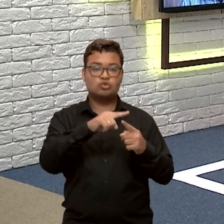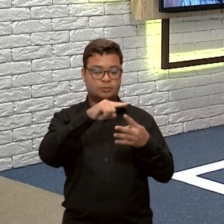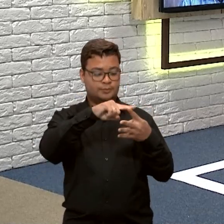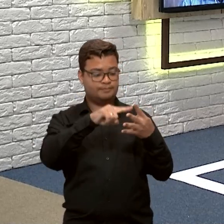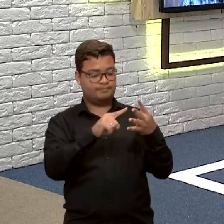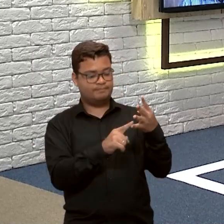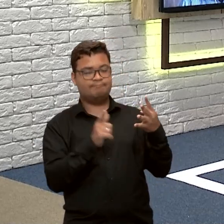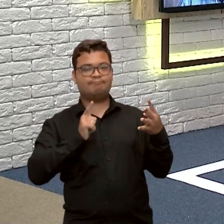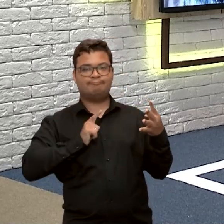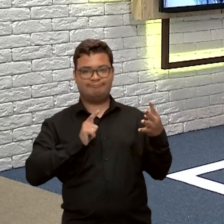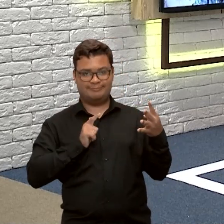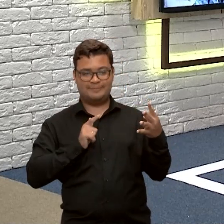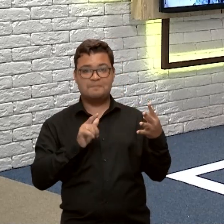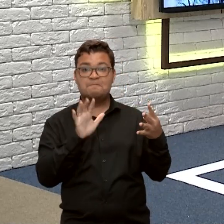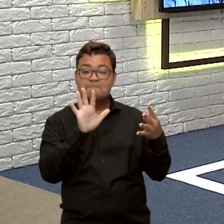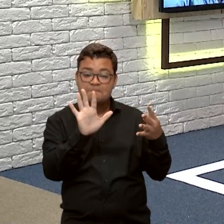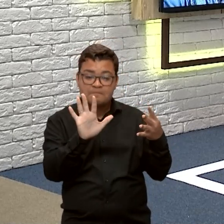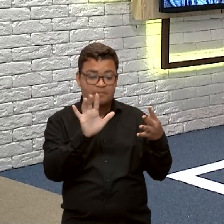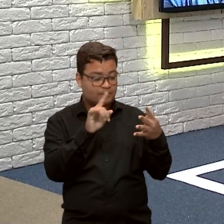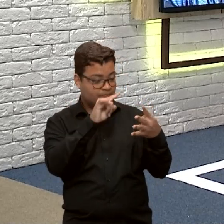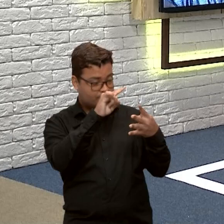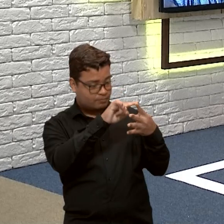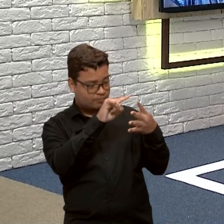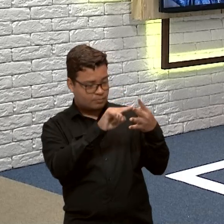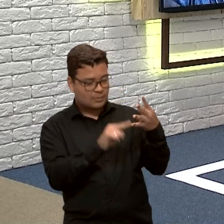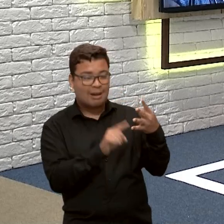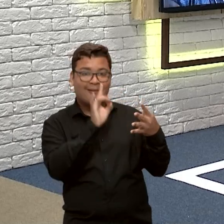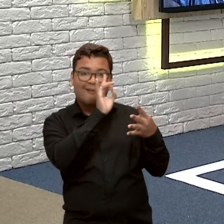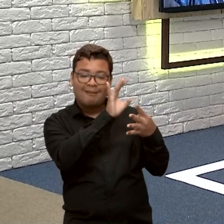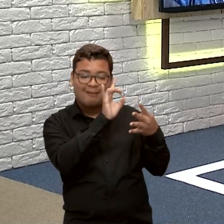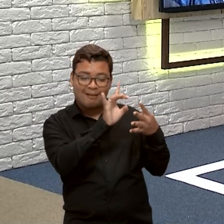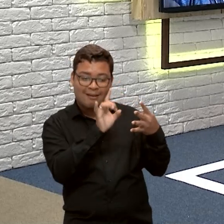que possam também aumentar o número de ocorrências?